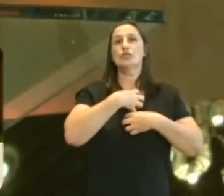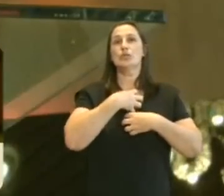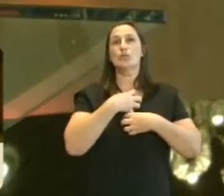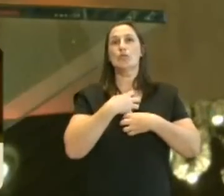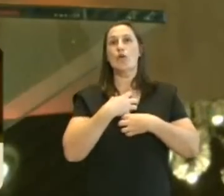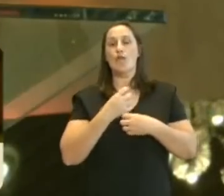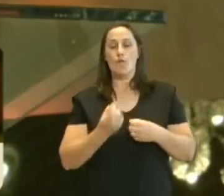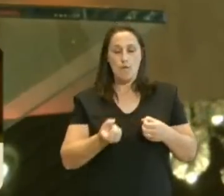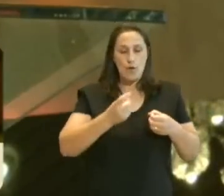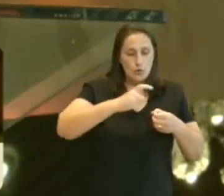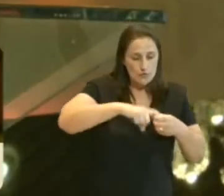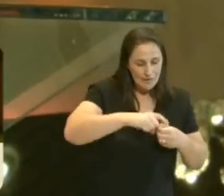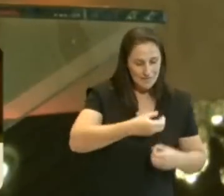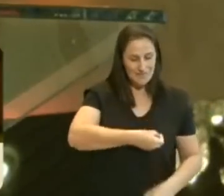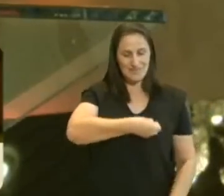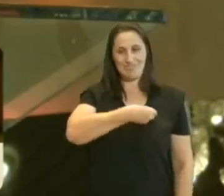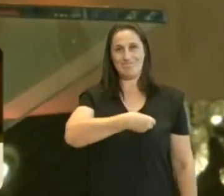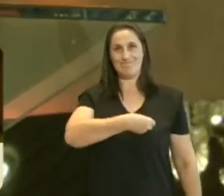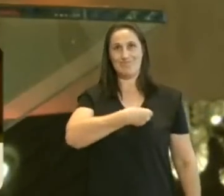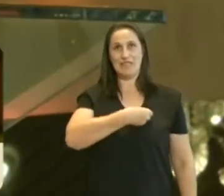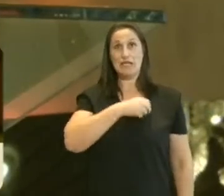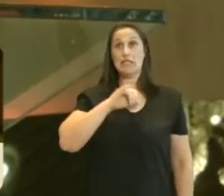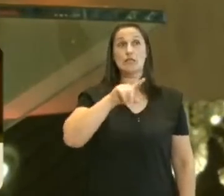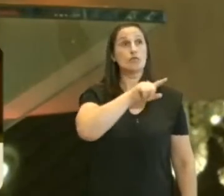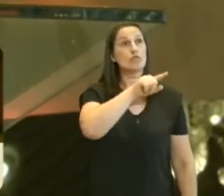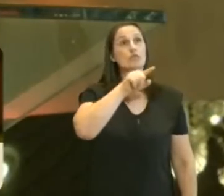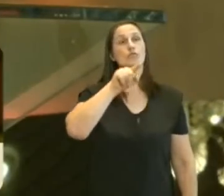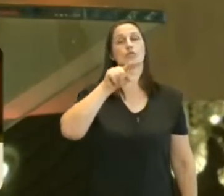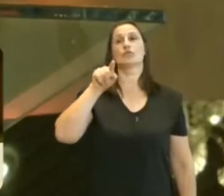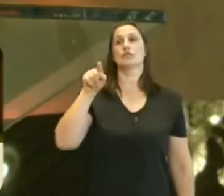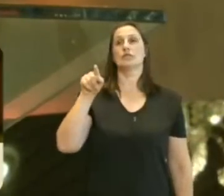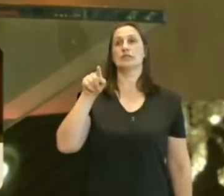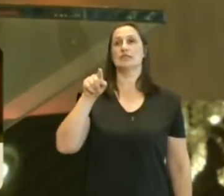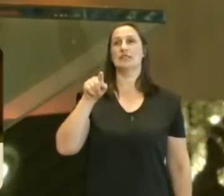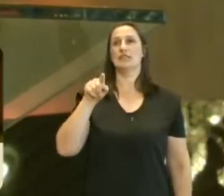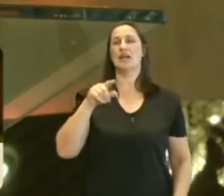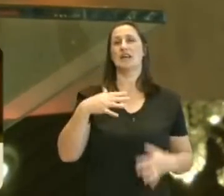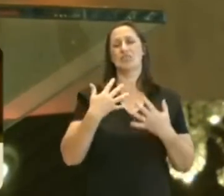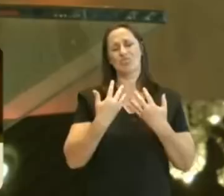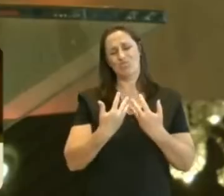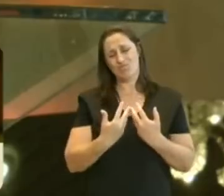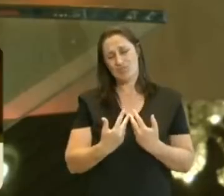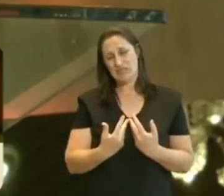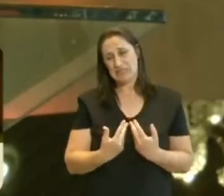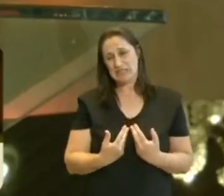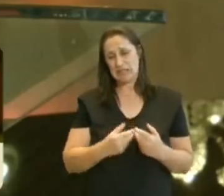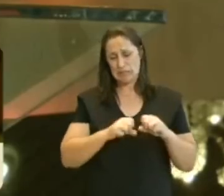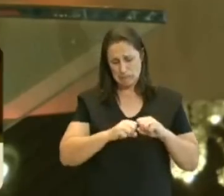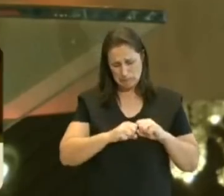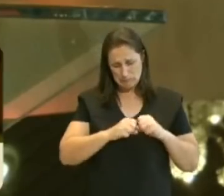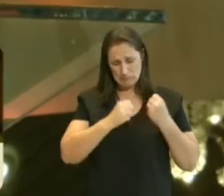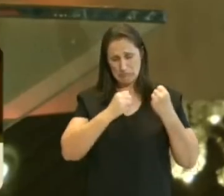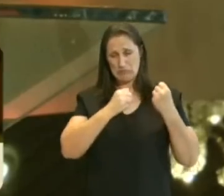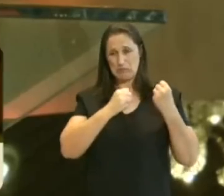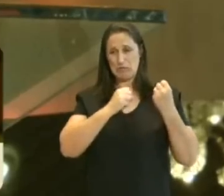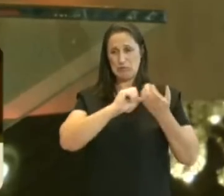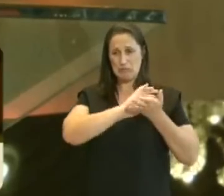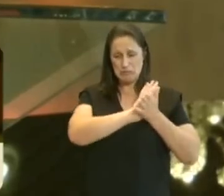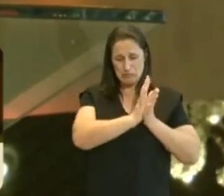cinzas. Se você é alguém que está desgastado, quebrado,